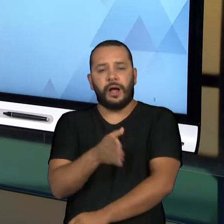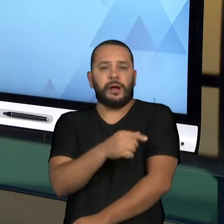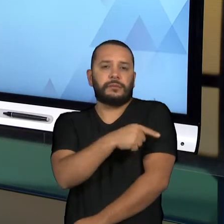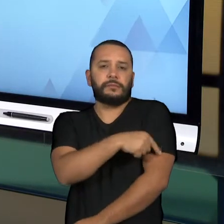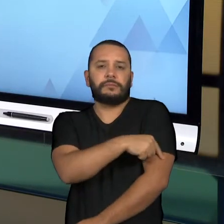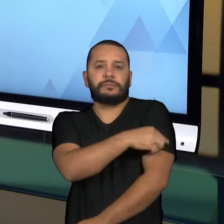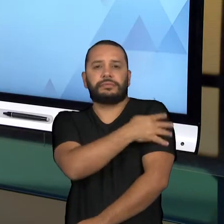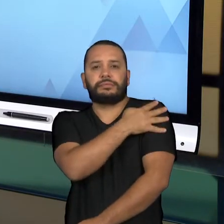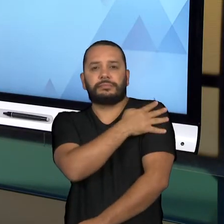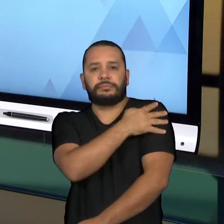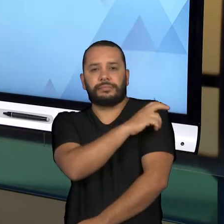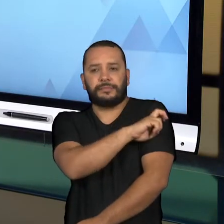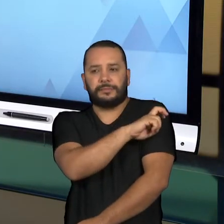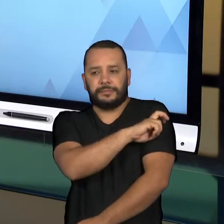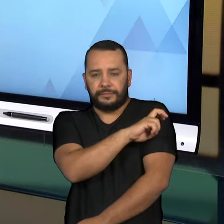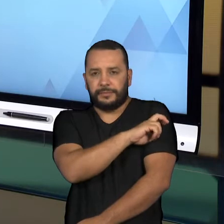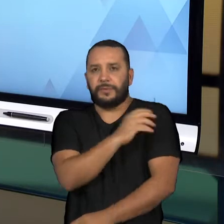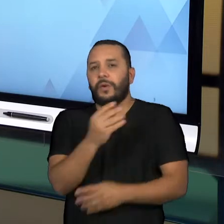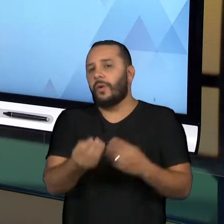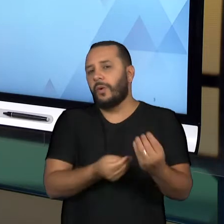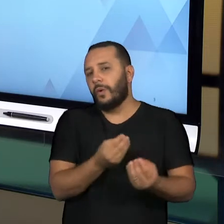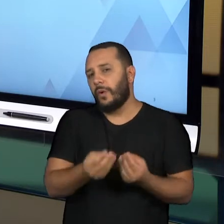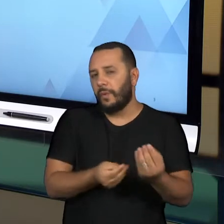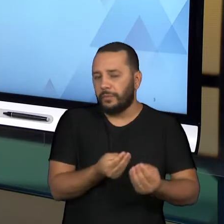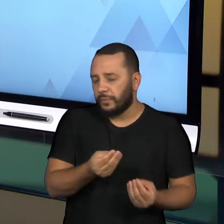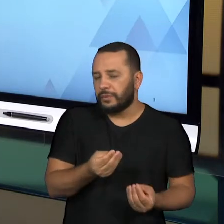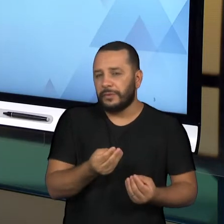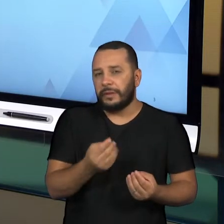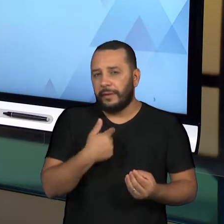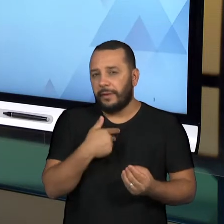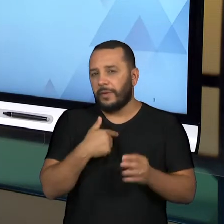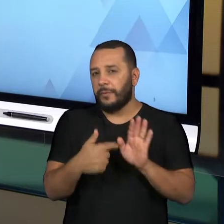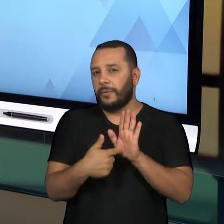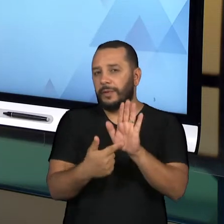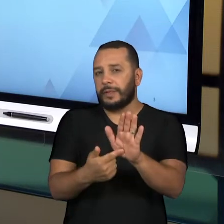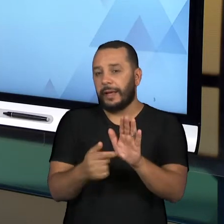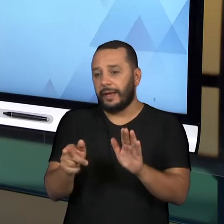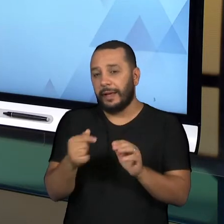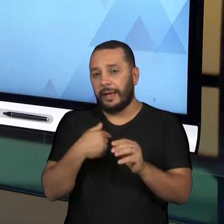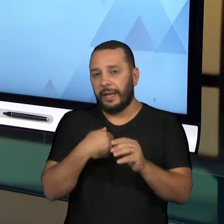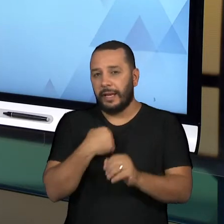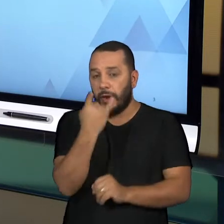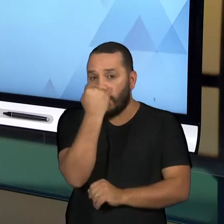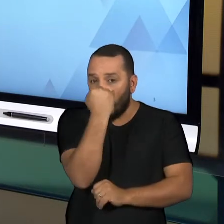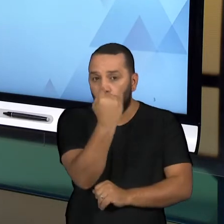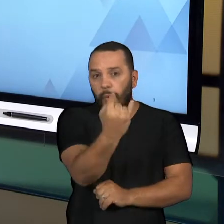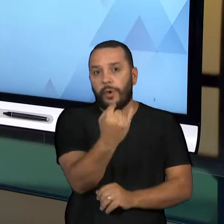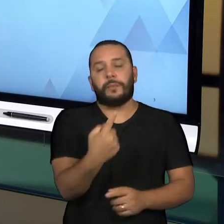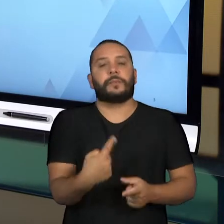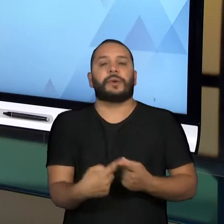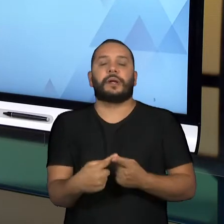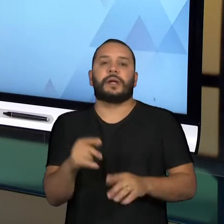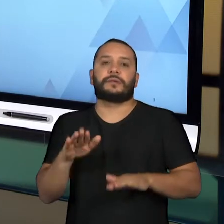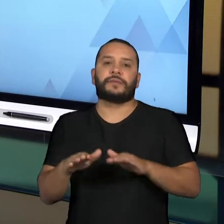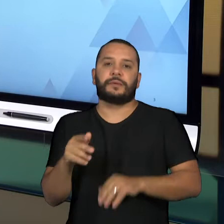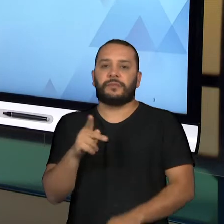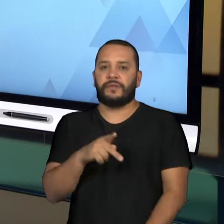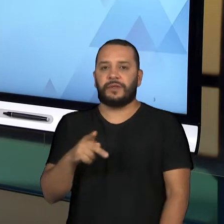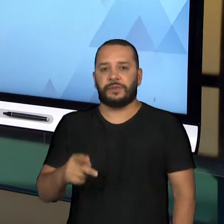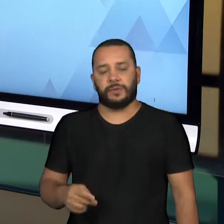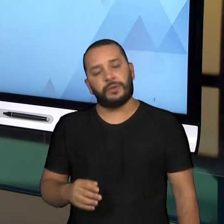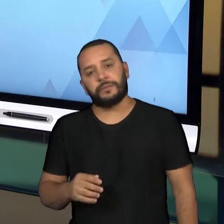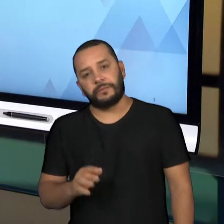que vai chamar a atenção desse estudante né muitas vezes o professor chega